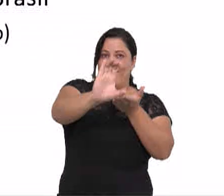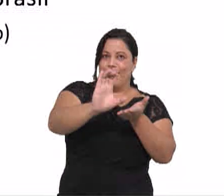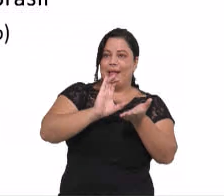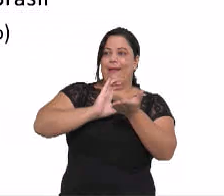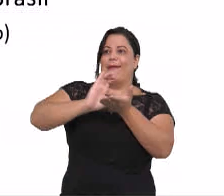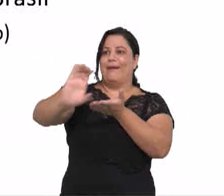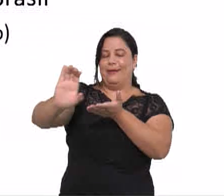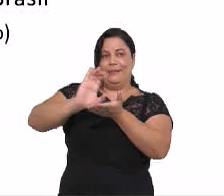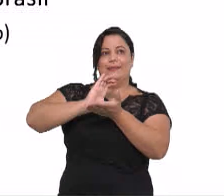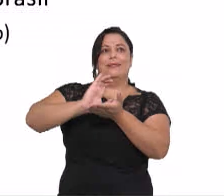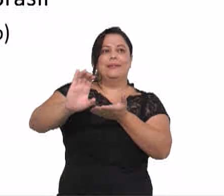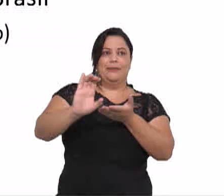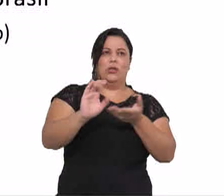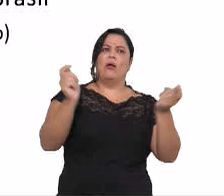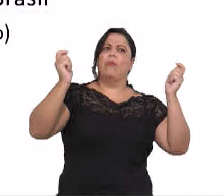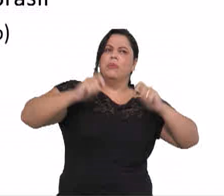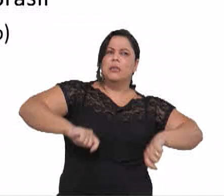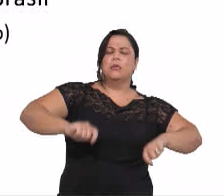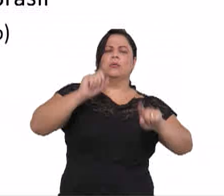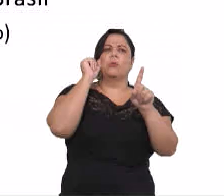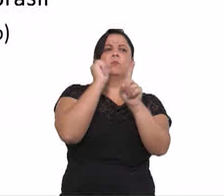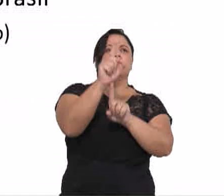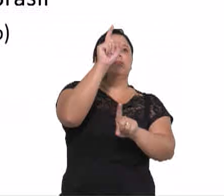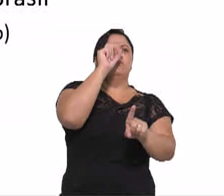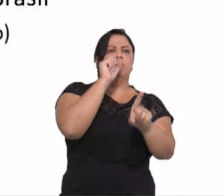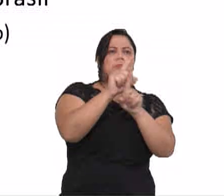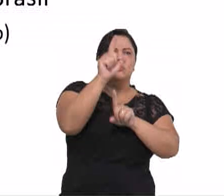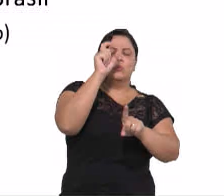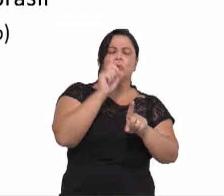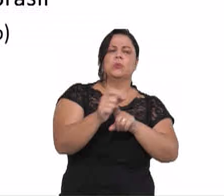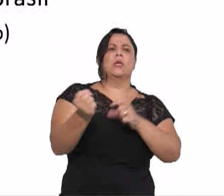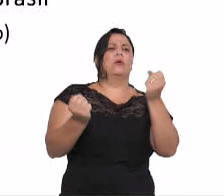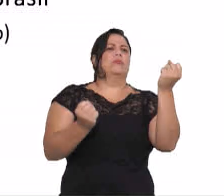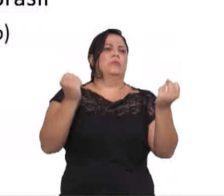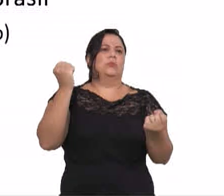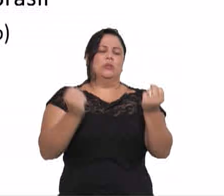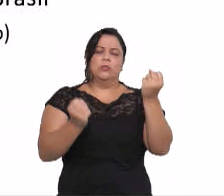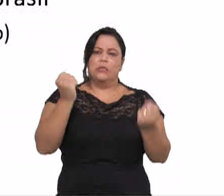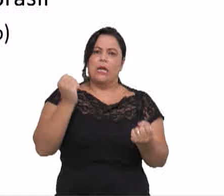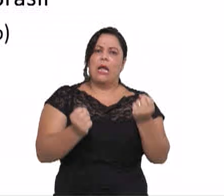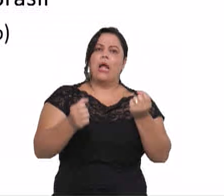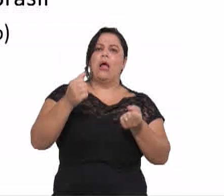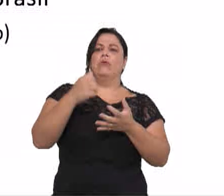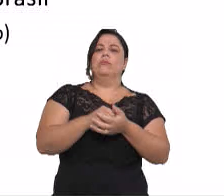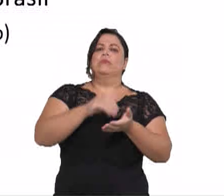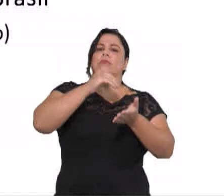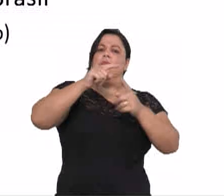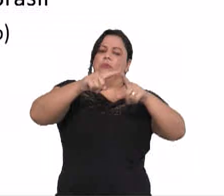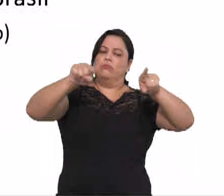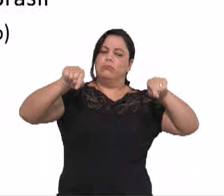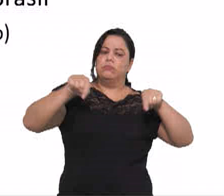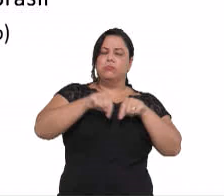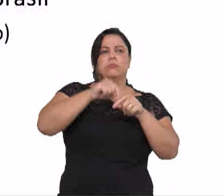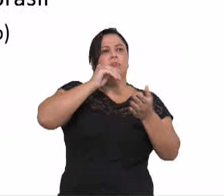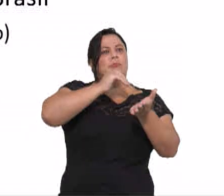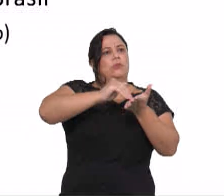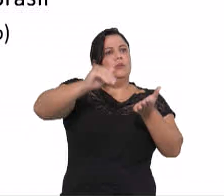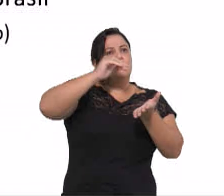divulgação do mandato, entre outras despesas. Entenda essa divulgação do mandato, aqui nós estamos falando de mídia,